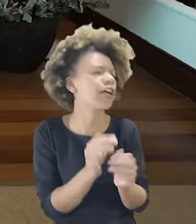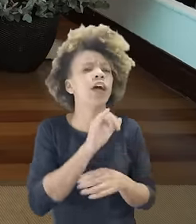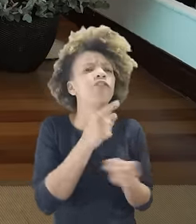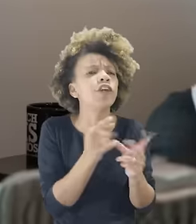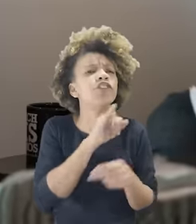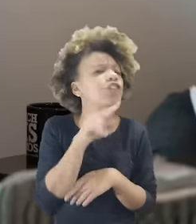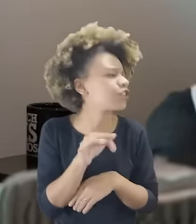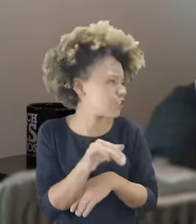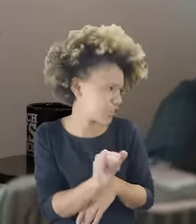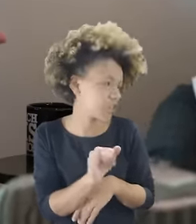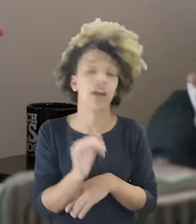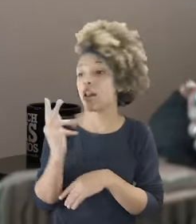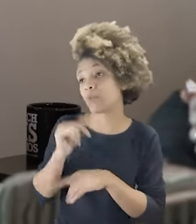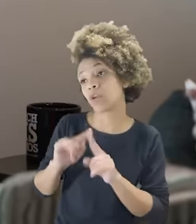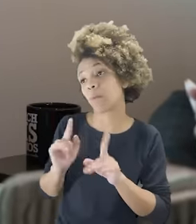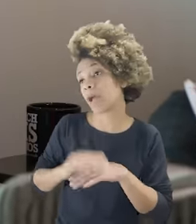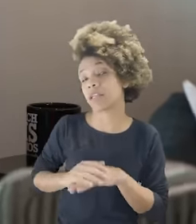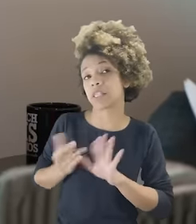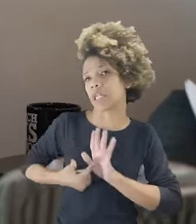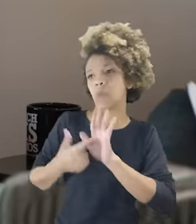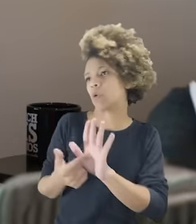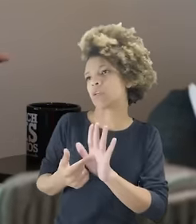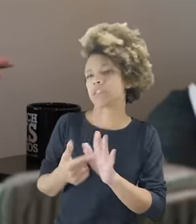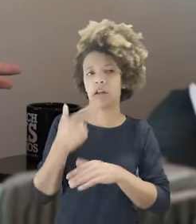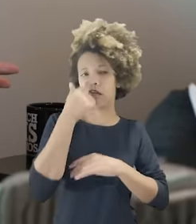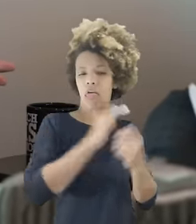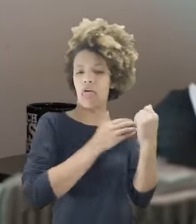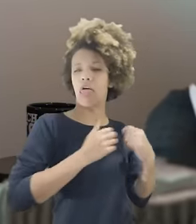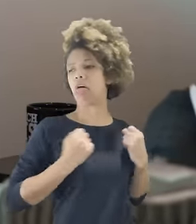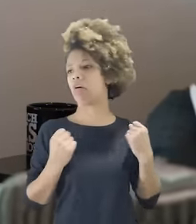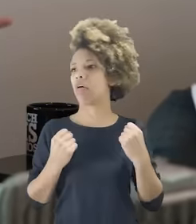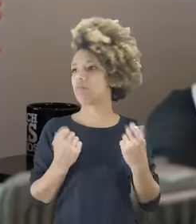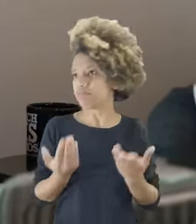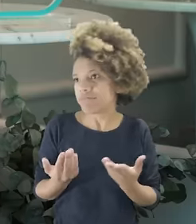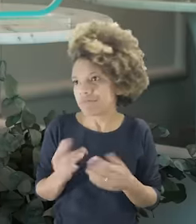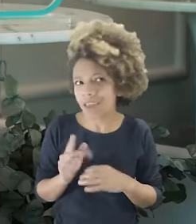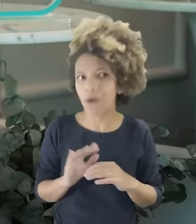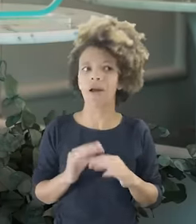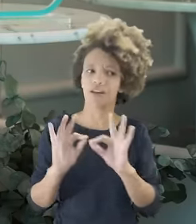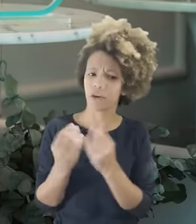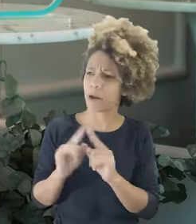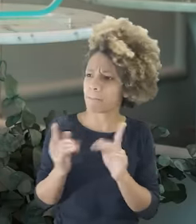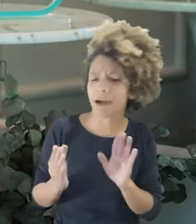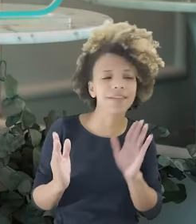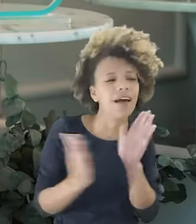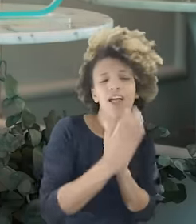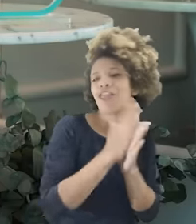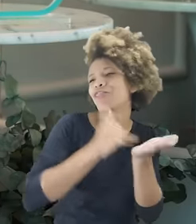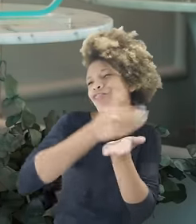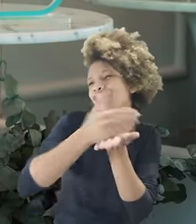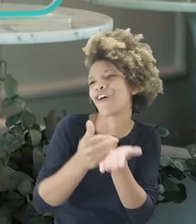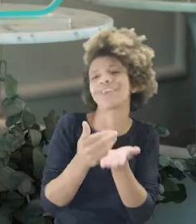isso ele é bonito mas também não não é um sexo sim é a família mas toca na cara do outro entendeu